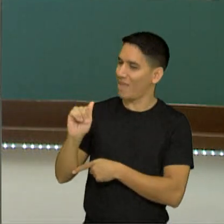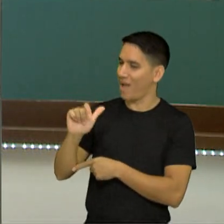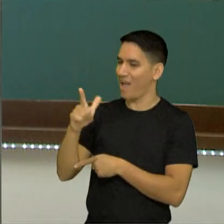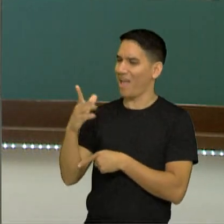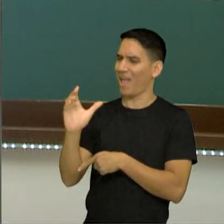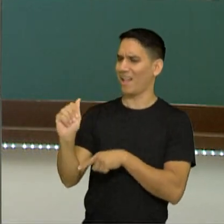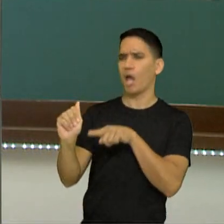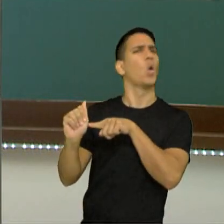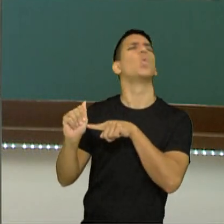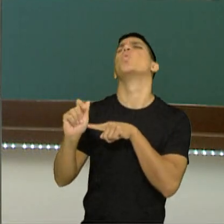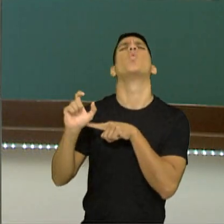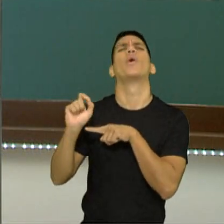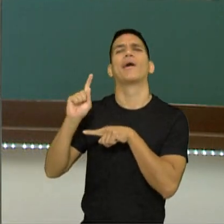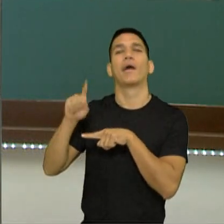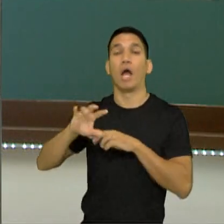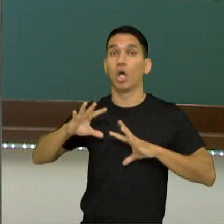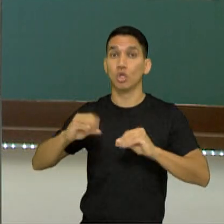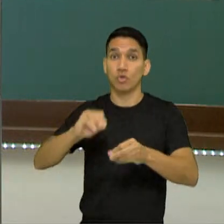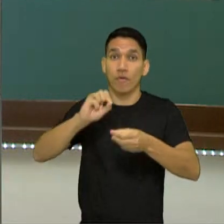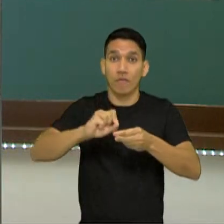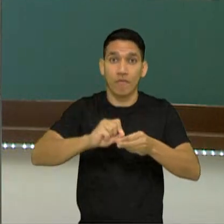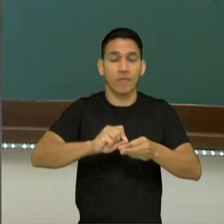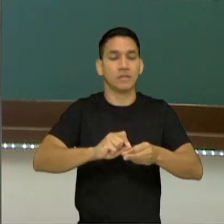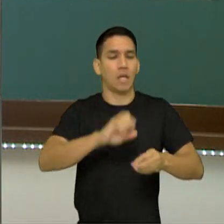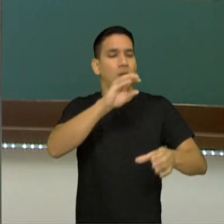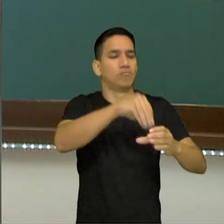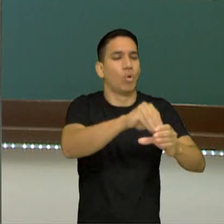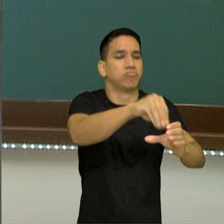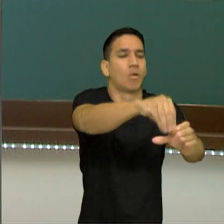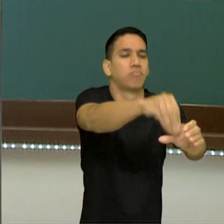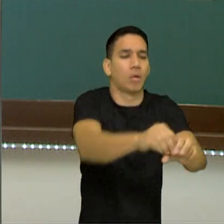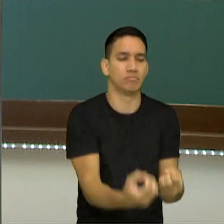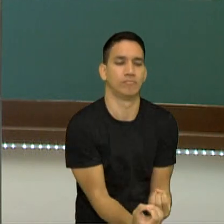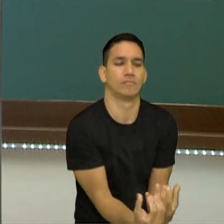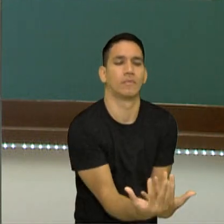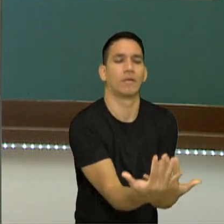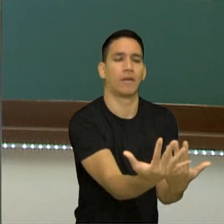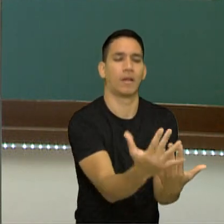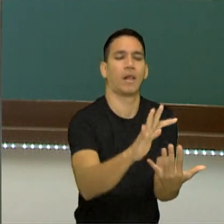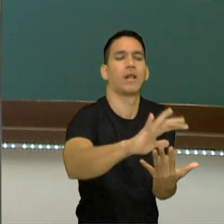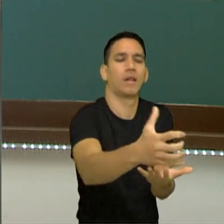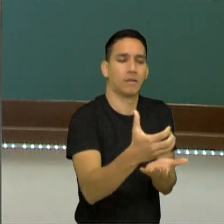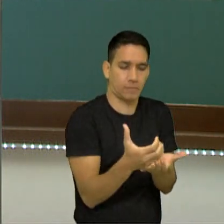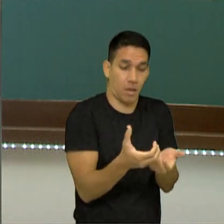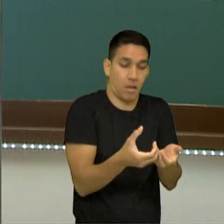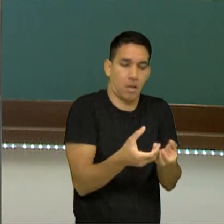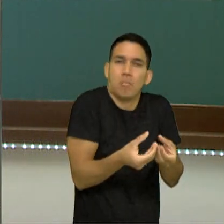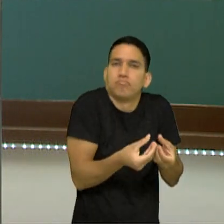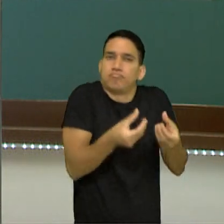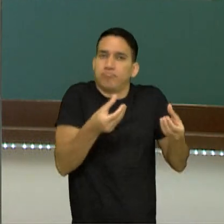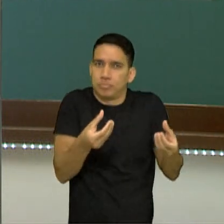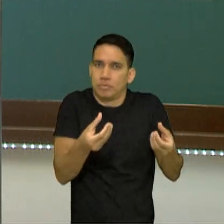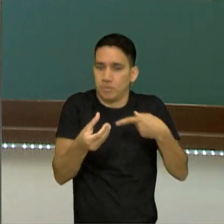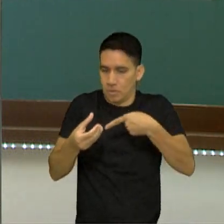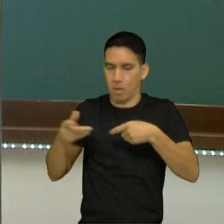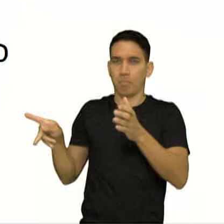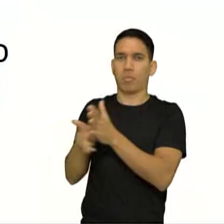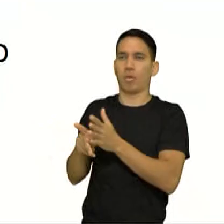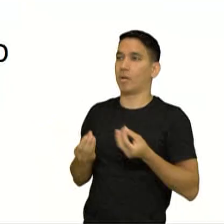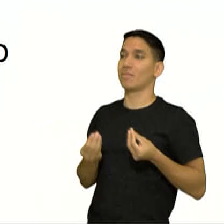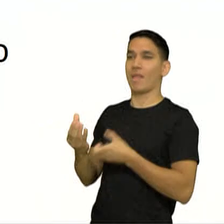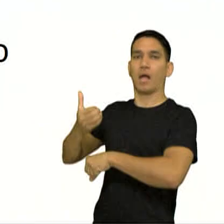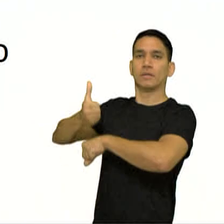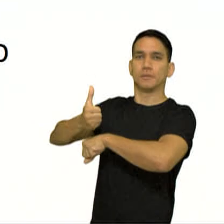pessoal? Tudo que era produzido, uma parte deveria ser do senhor. Então o servo vai lá e produz, uma parte tem que ser do senhor.